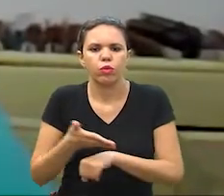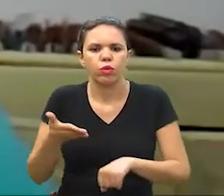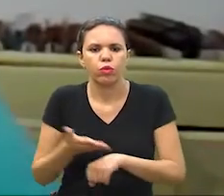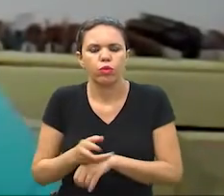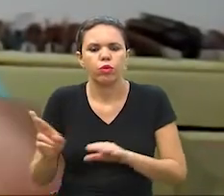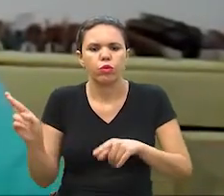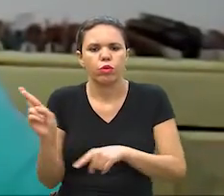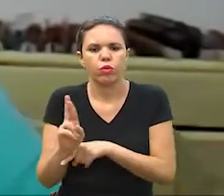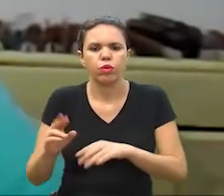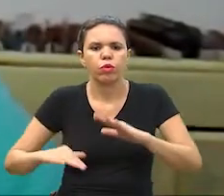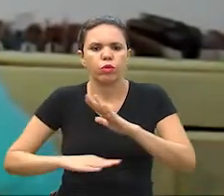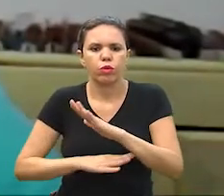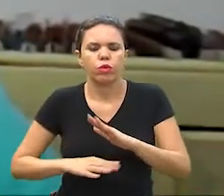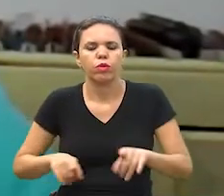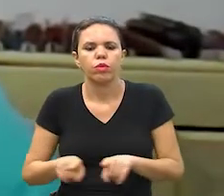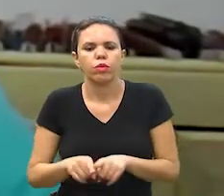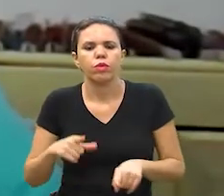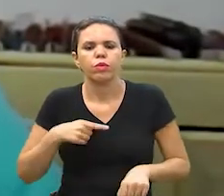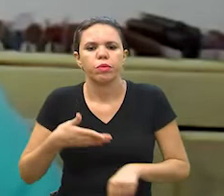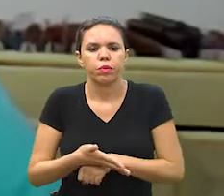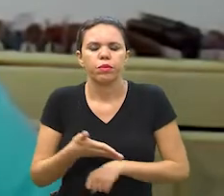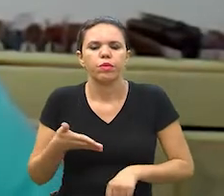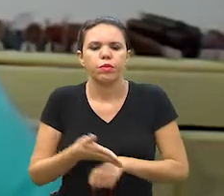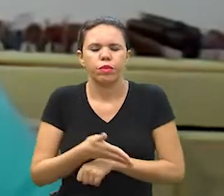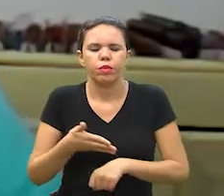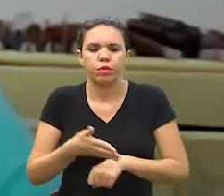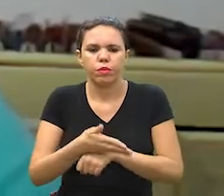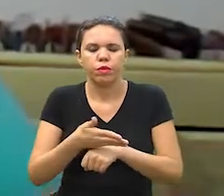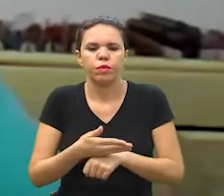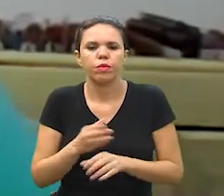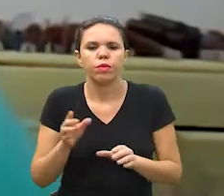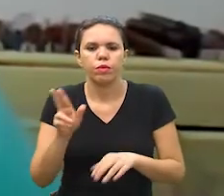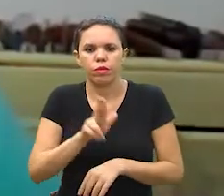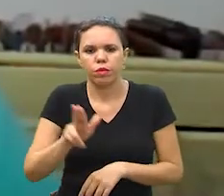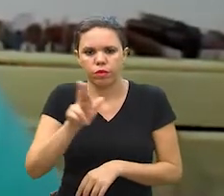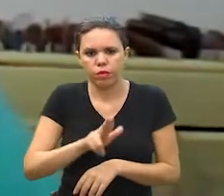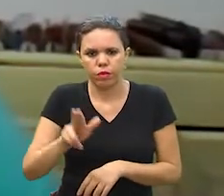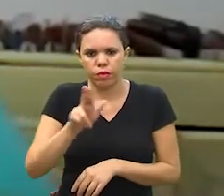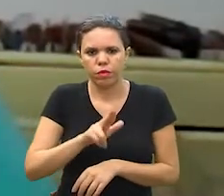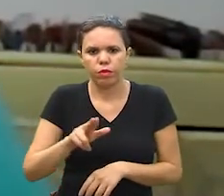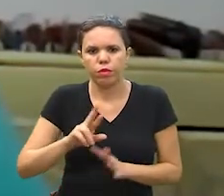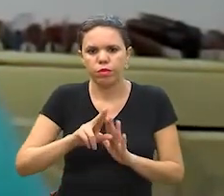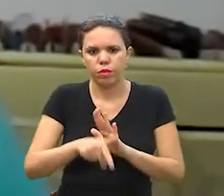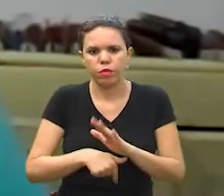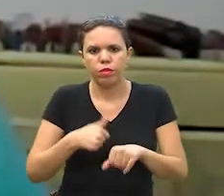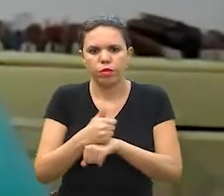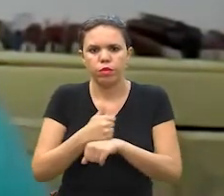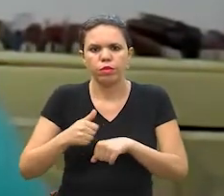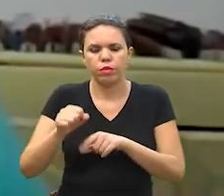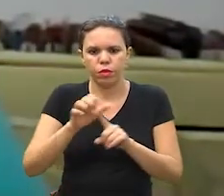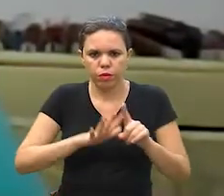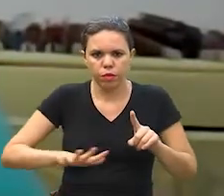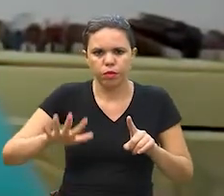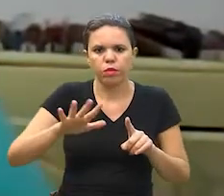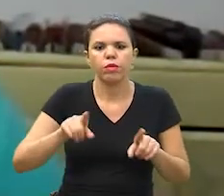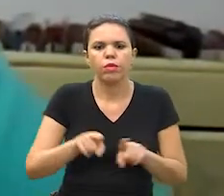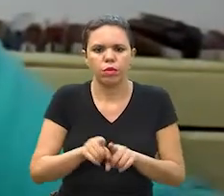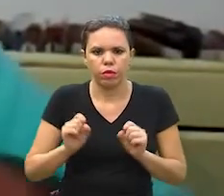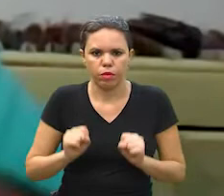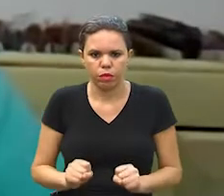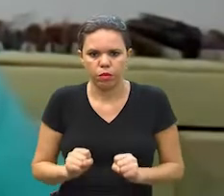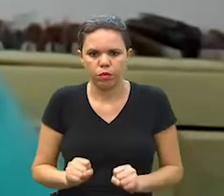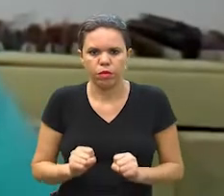de representação da Câmara, tendo a participação das universidades, dos vários segmentos sociais, para que